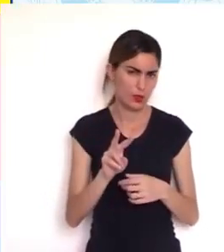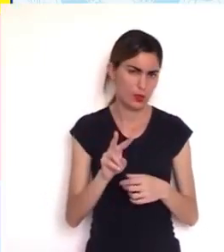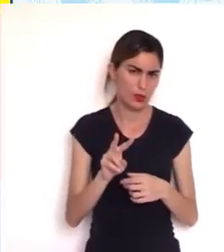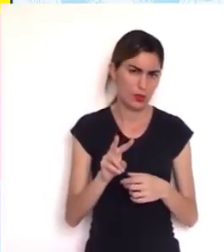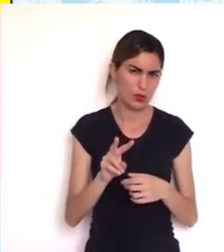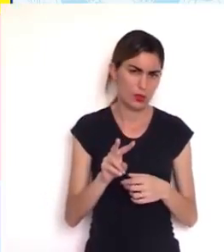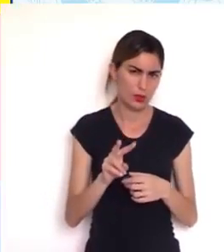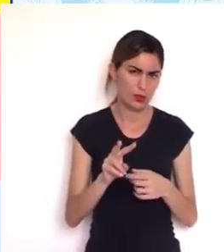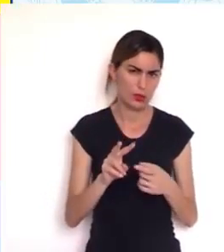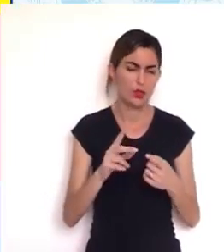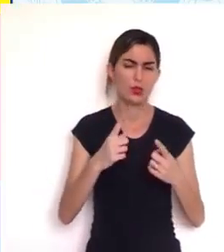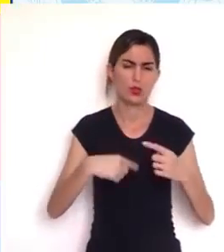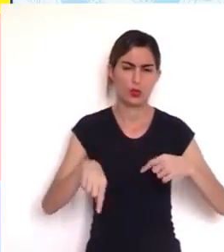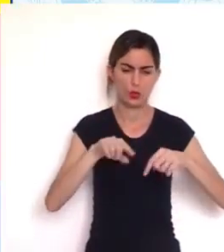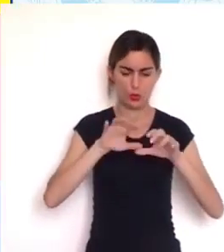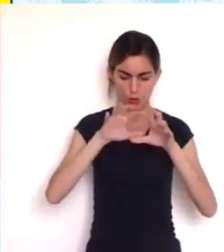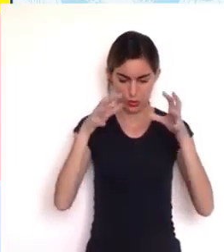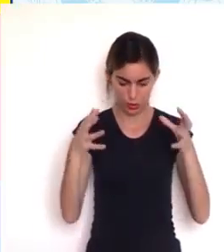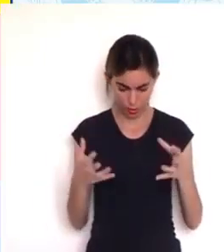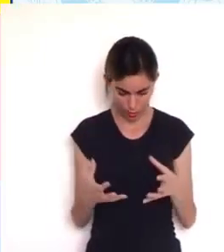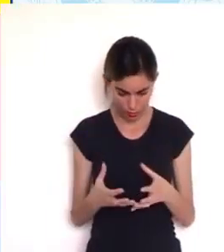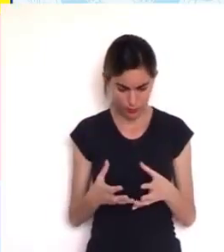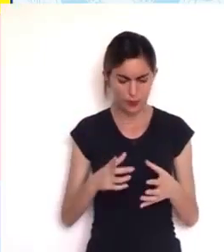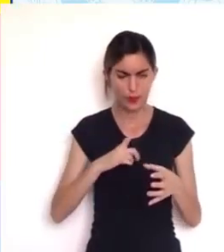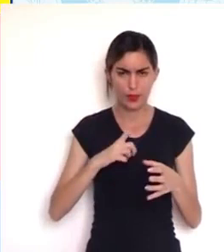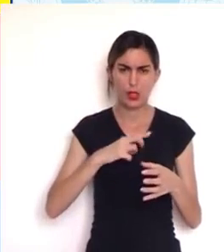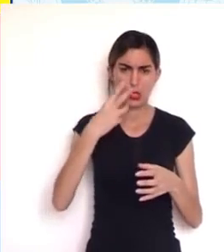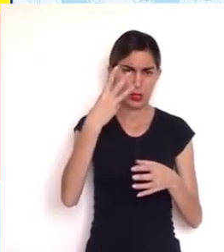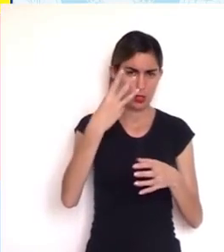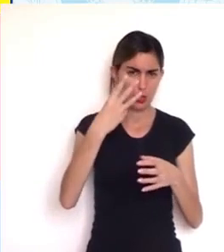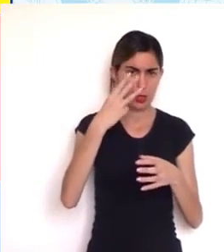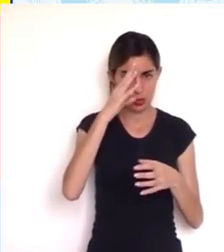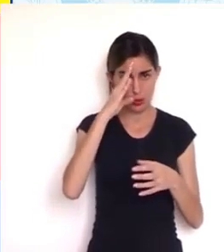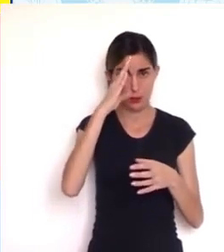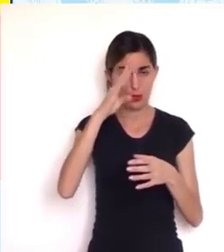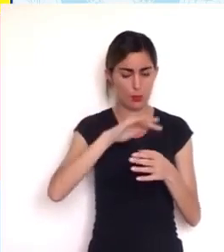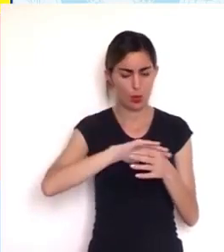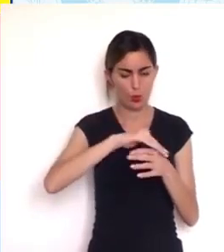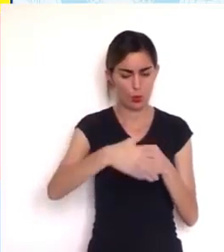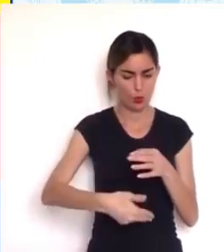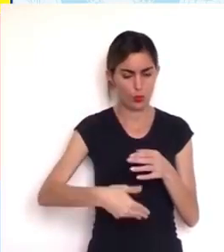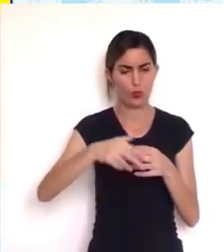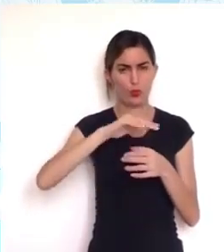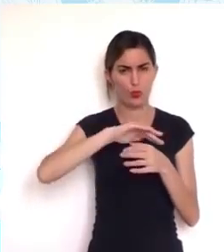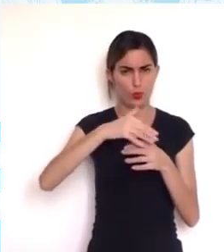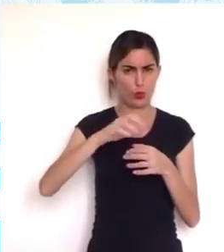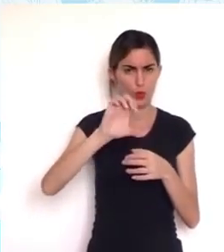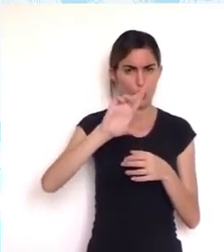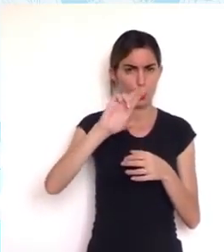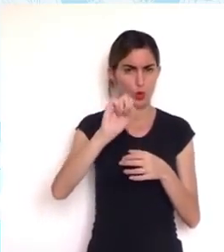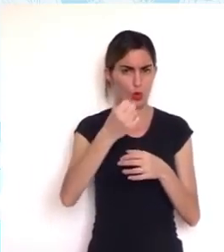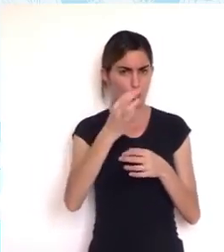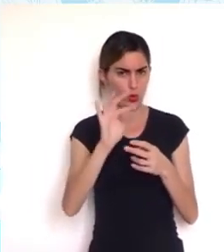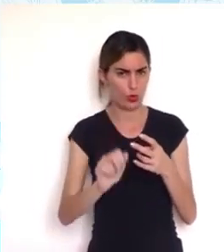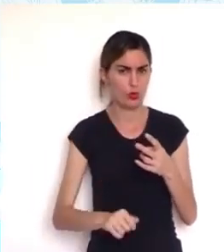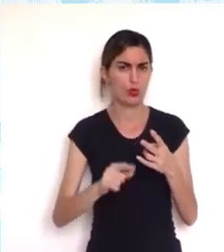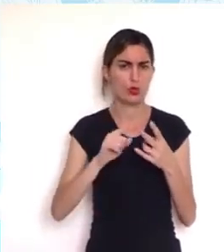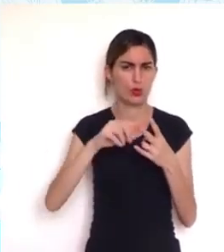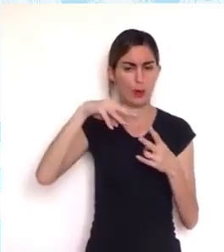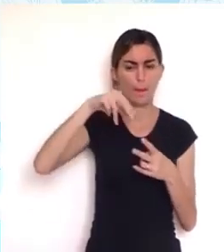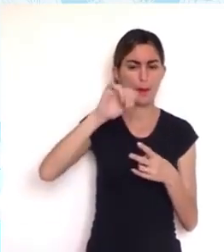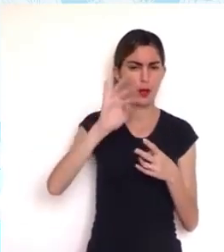que nosso planeta Terra vai ser dividido em três principais camadas: crosta